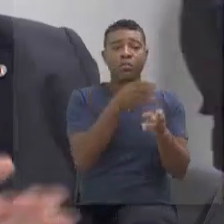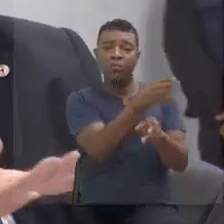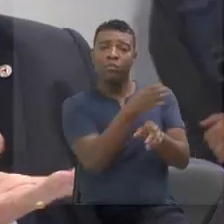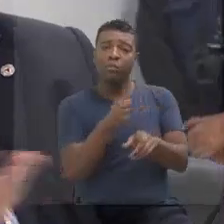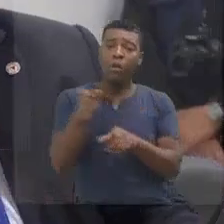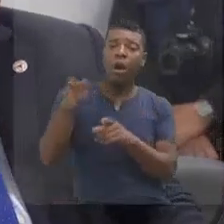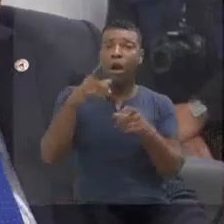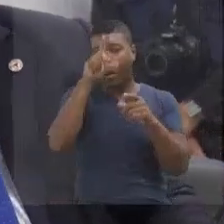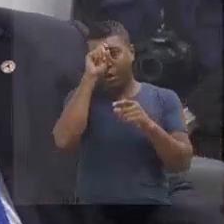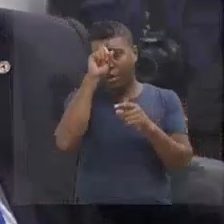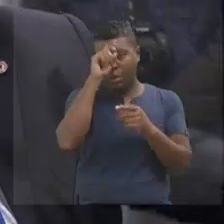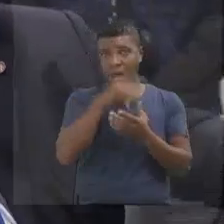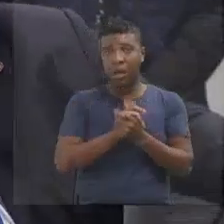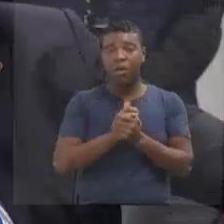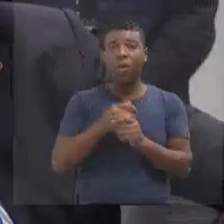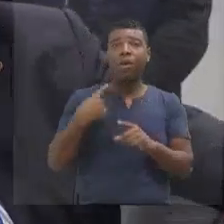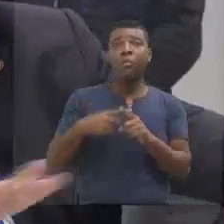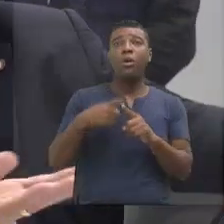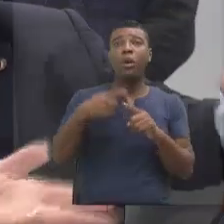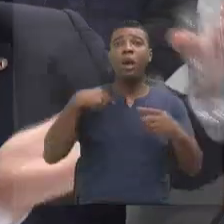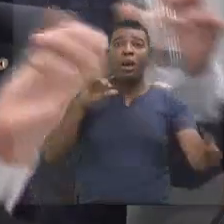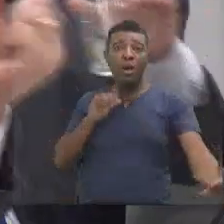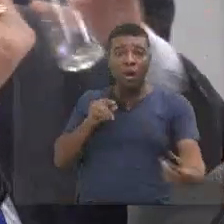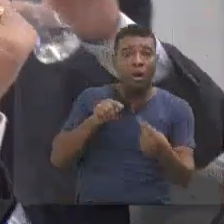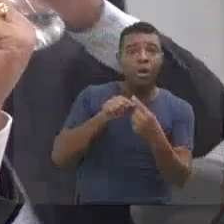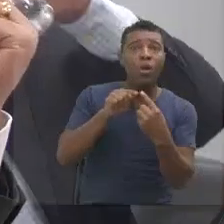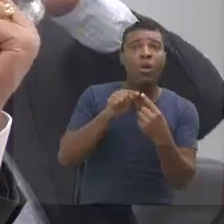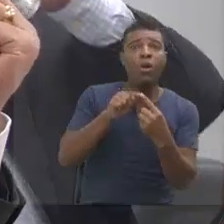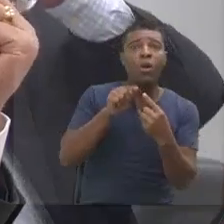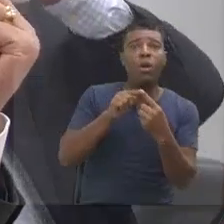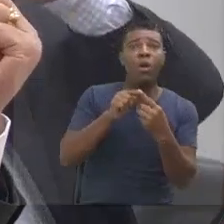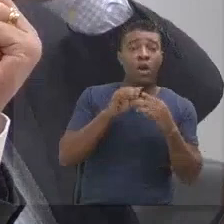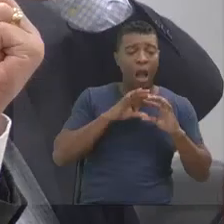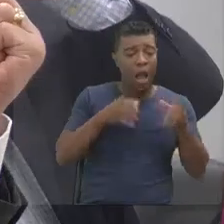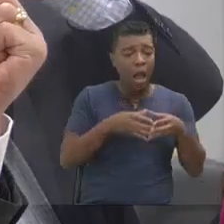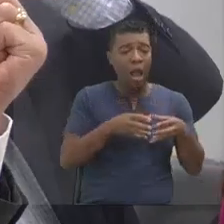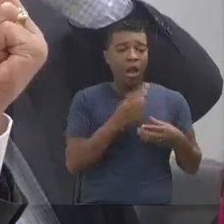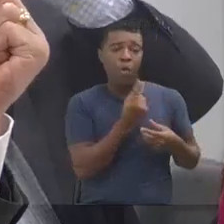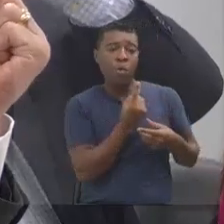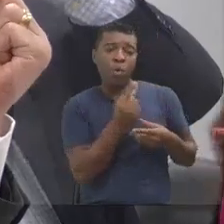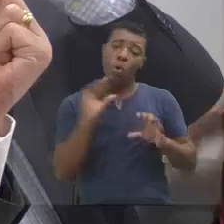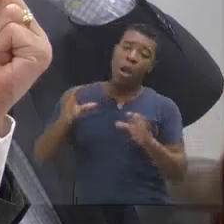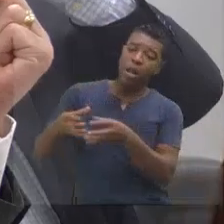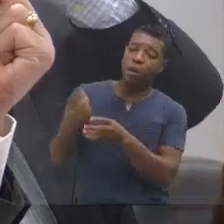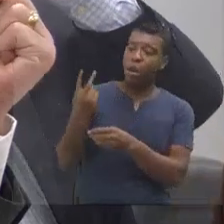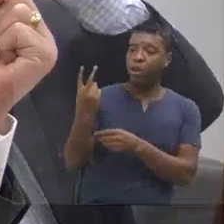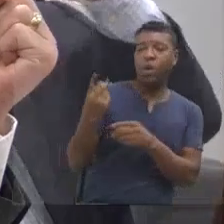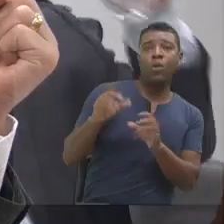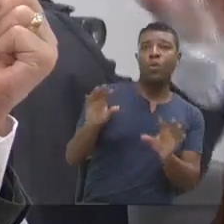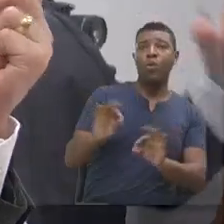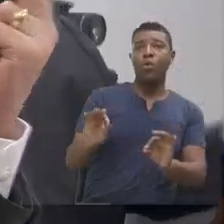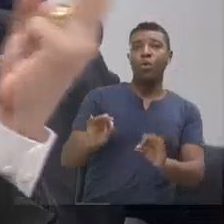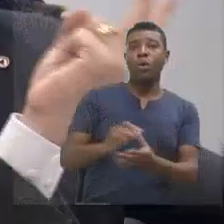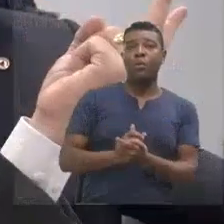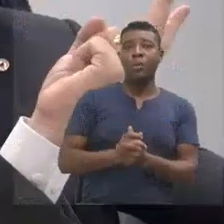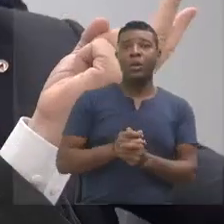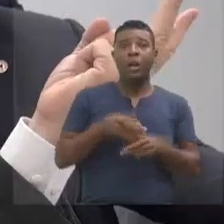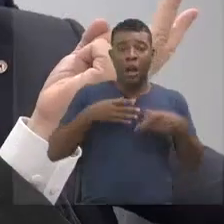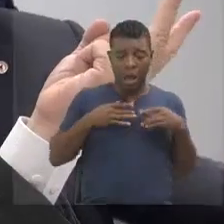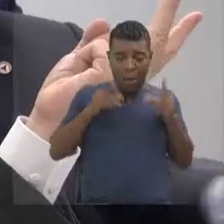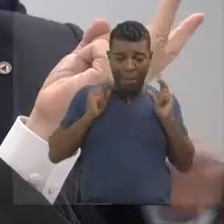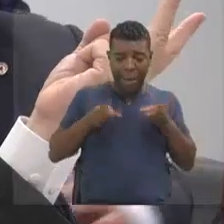Atende a categoria um não atende a categoria 2 o mesmo paciente se ele tiver